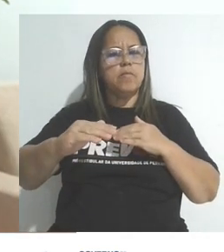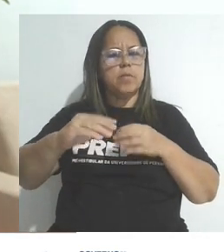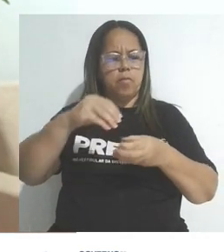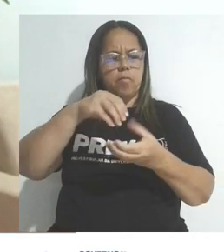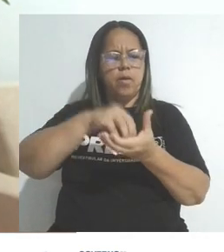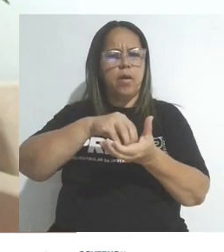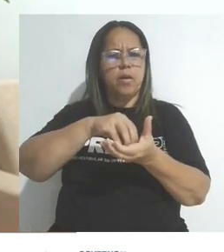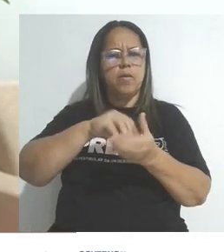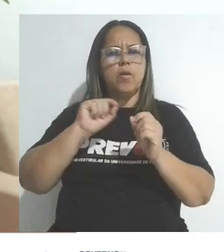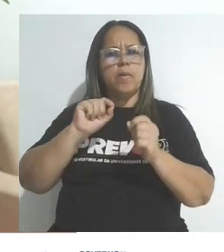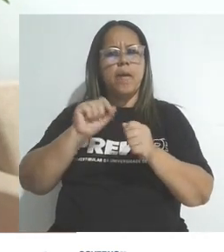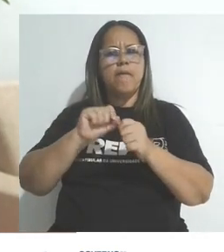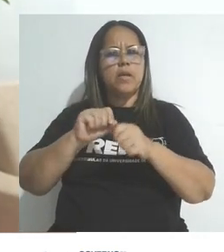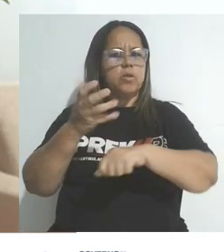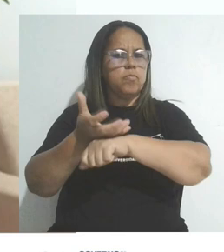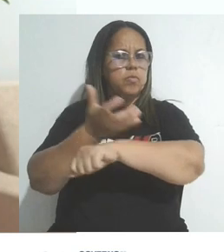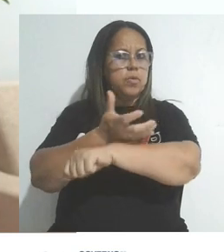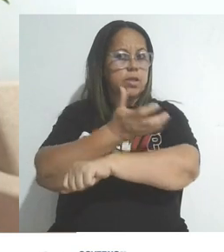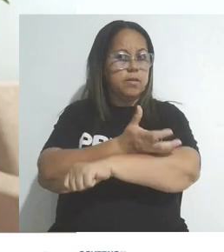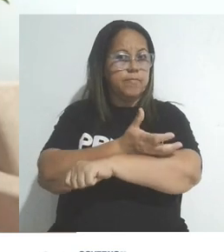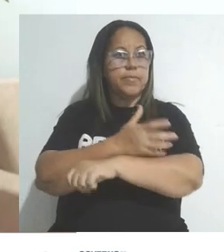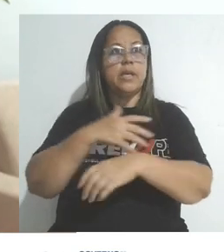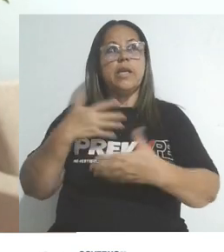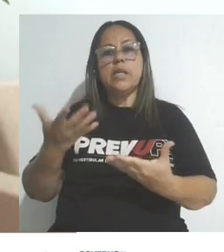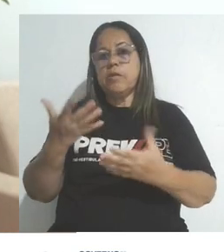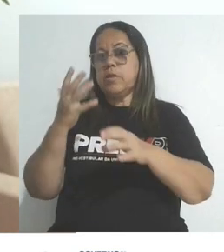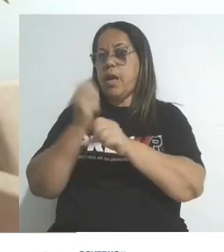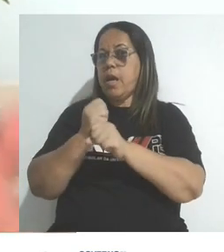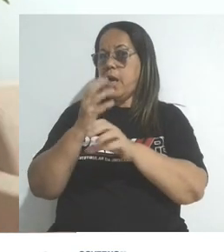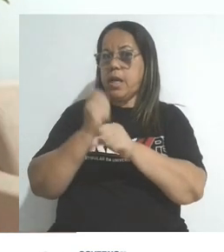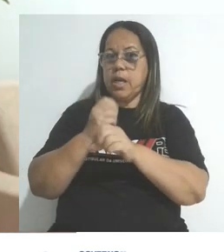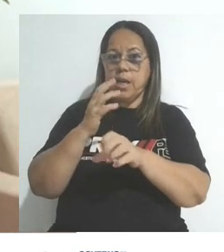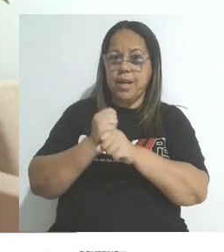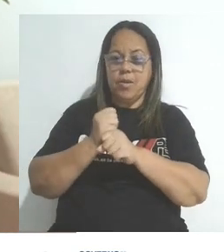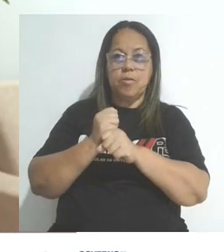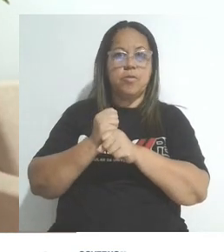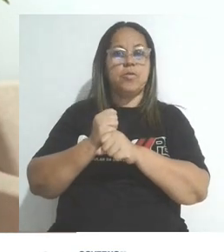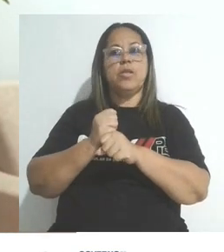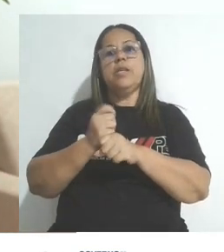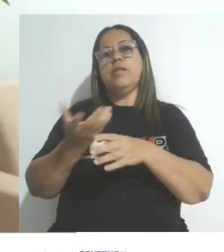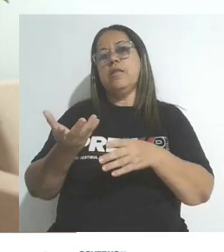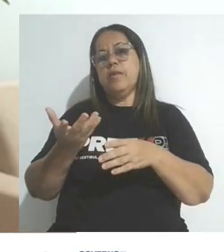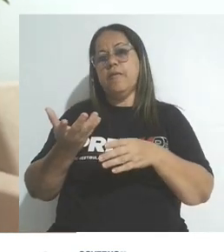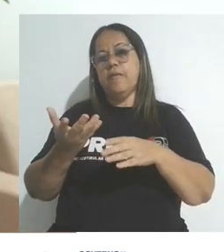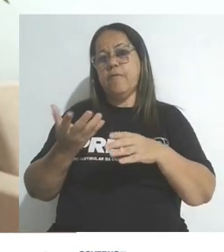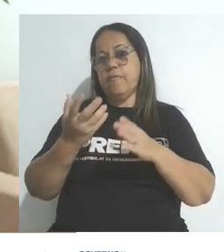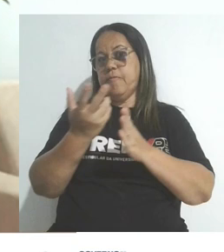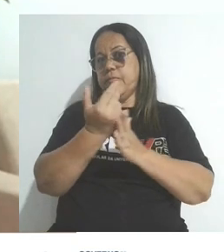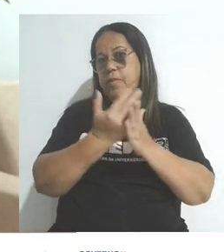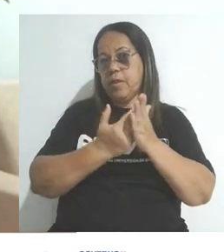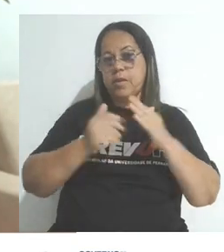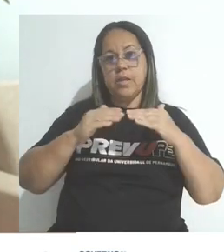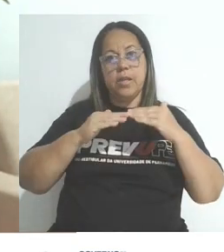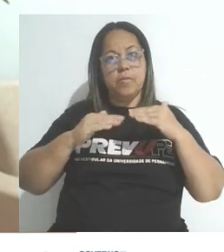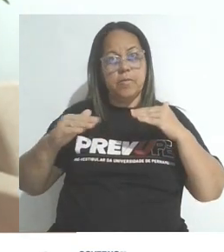fazer dele um jardim? Então observe que é cálculo de área de figuras planas de uma circunferência inscrita dentro